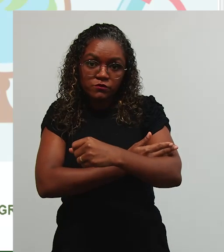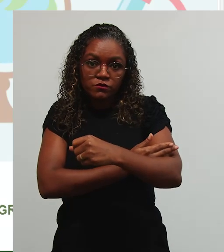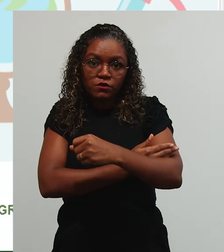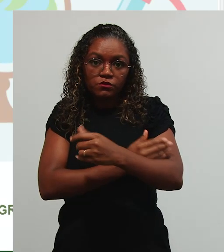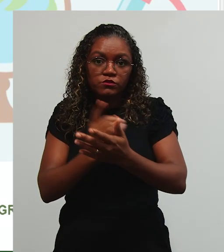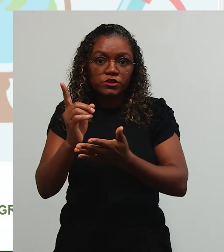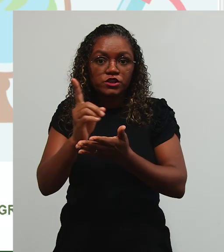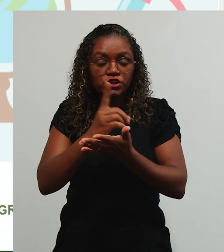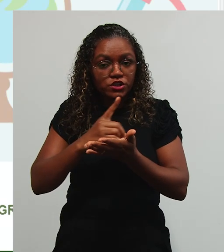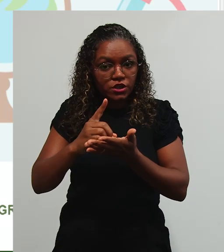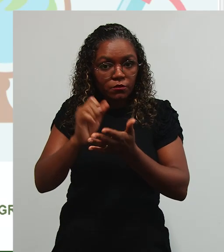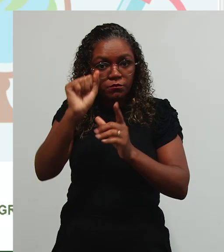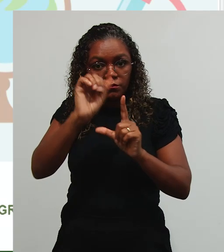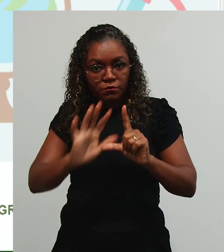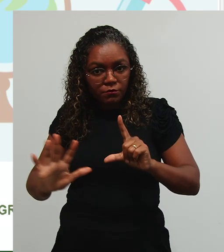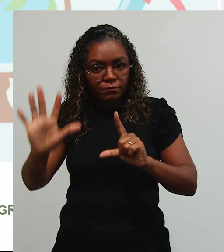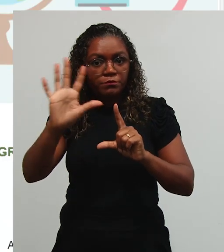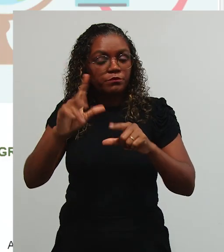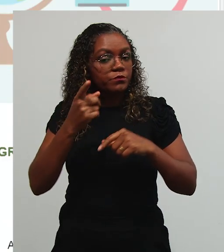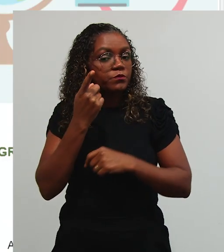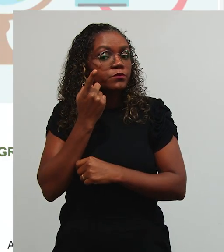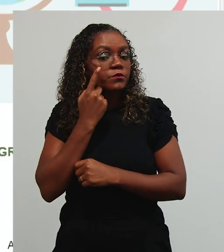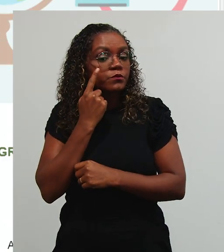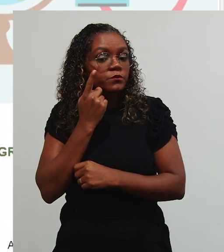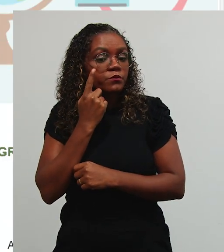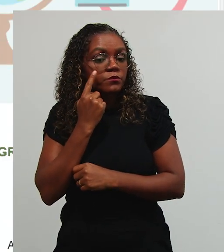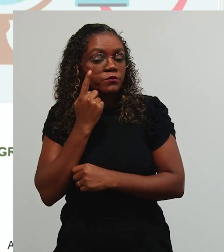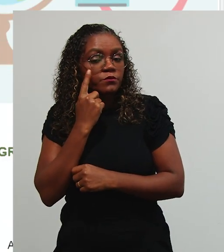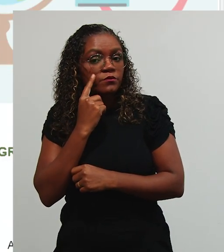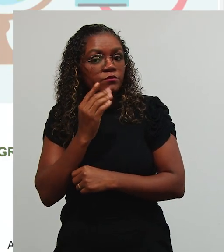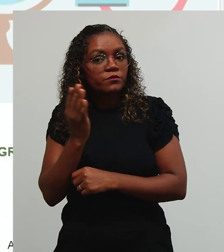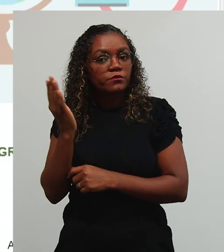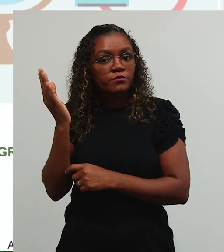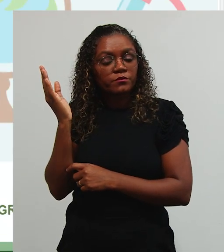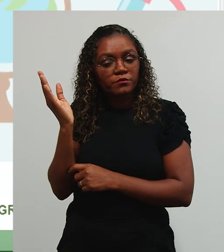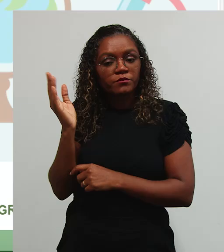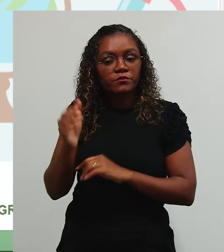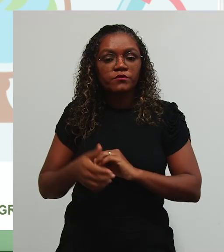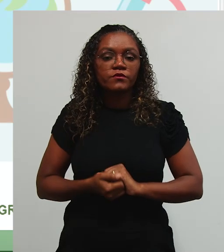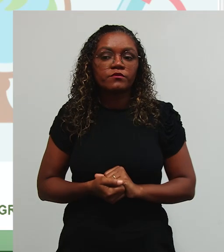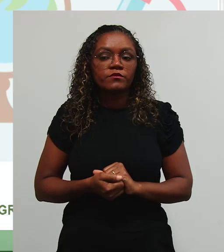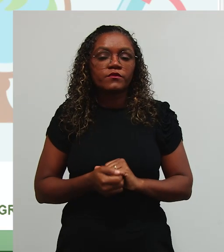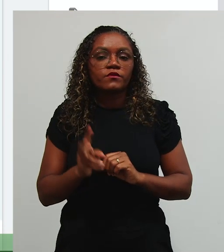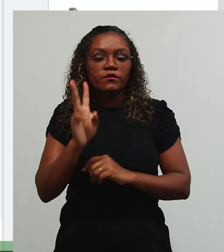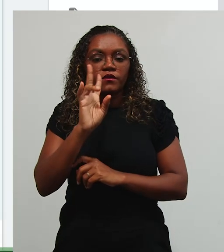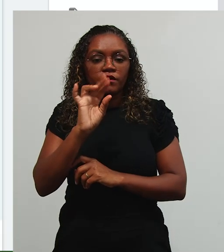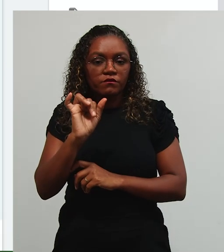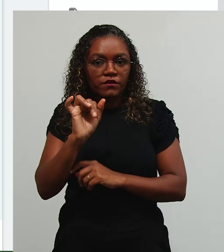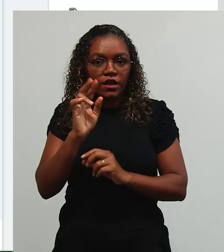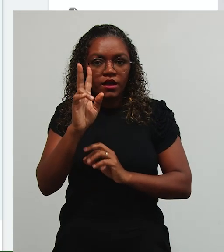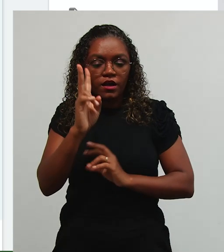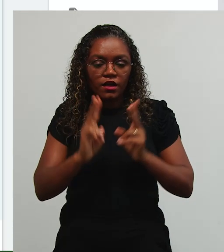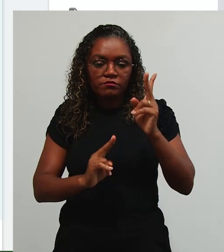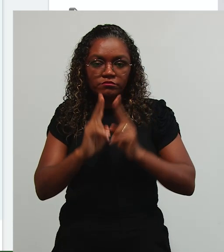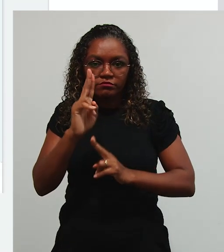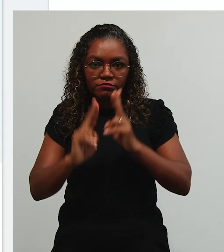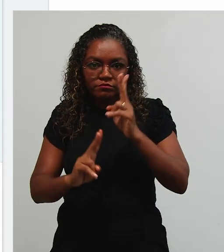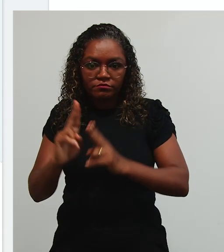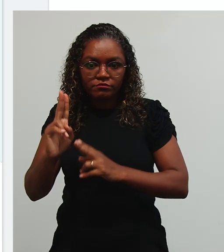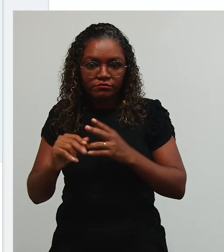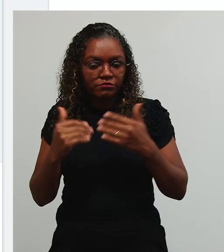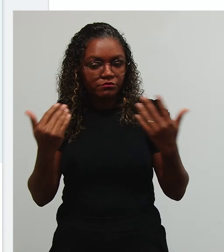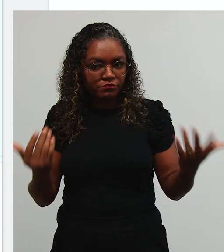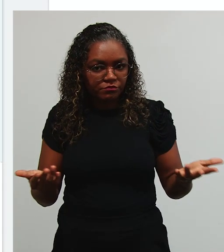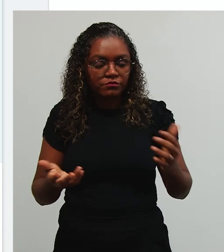digital. Então, nós estamos aqui no portfólio. Opa, eu vou sair aqui porque eu vou passar para a edição. Então, agora